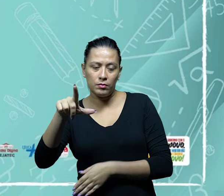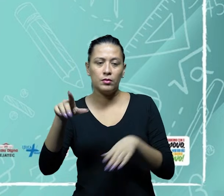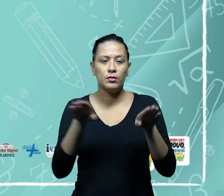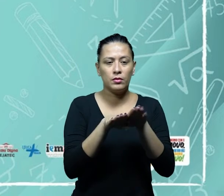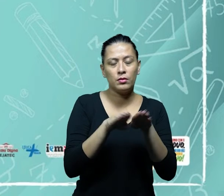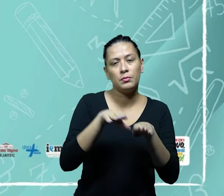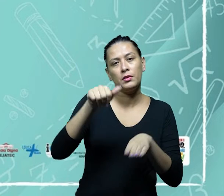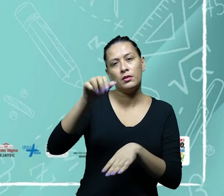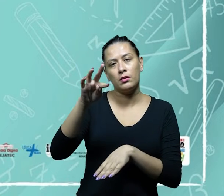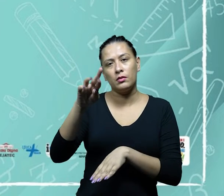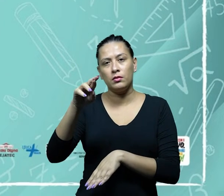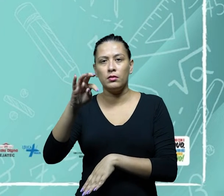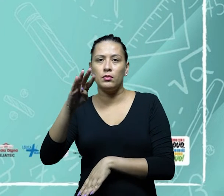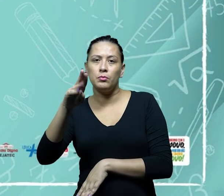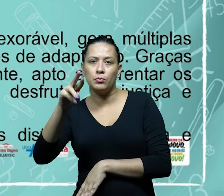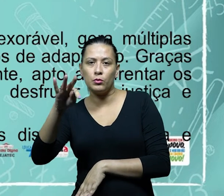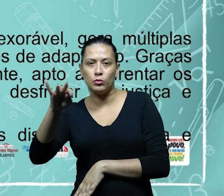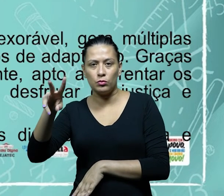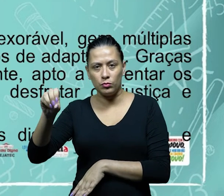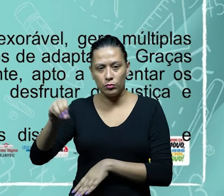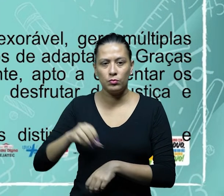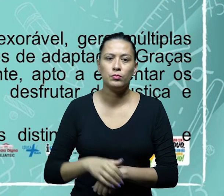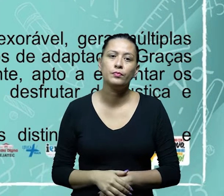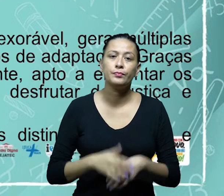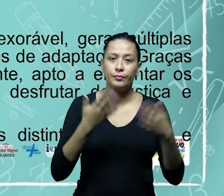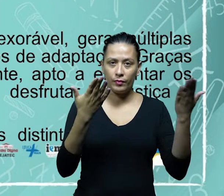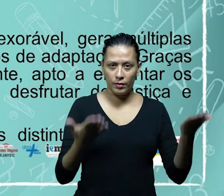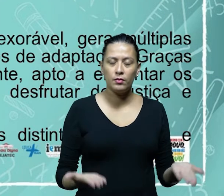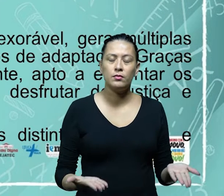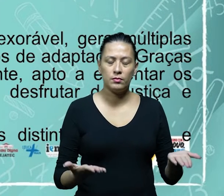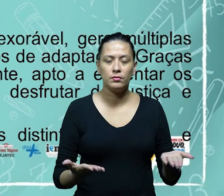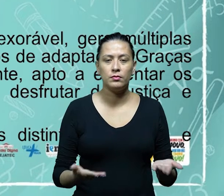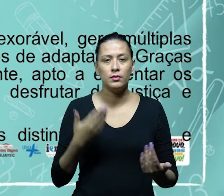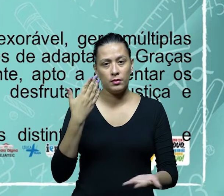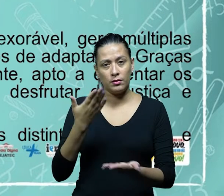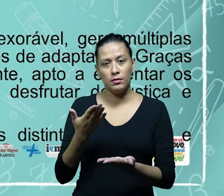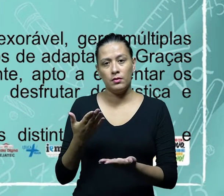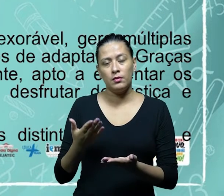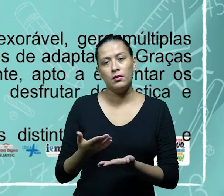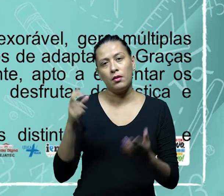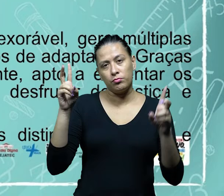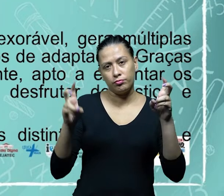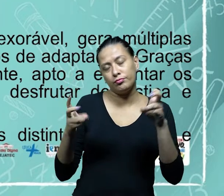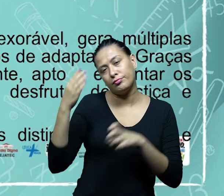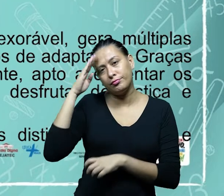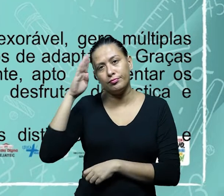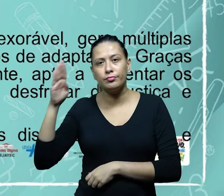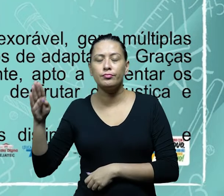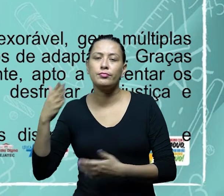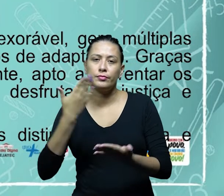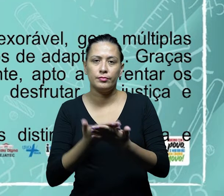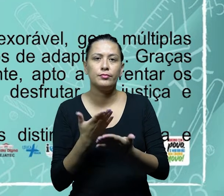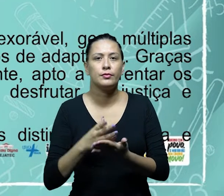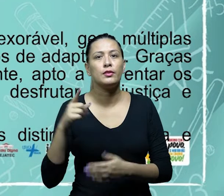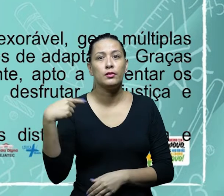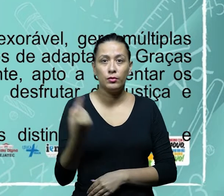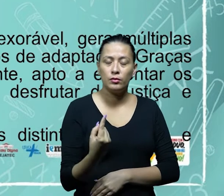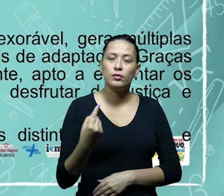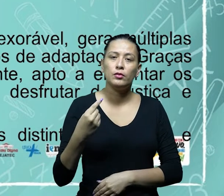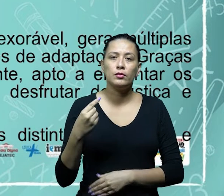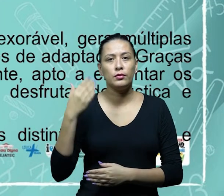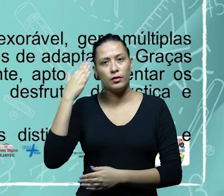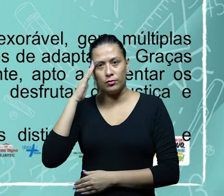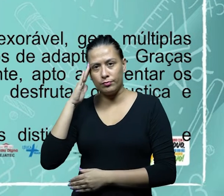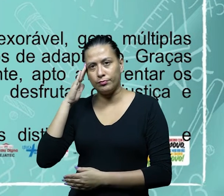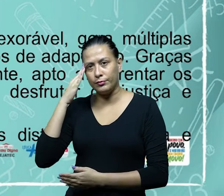moto coercível e atributivo é bom aqui chegamos a parte principal né pra nossa